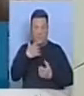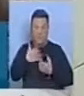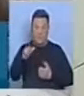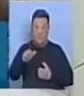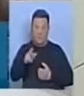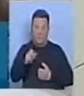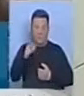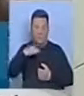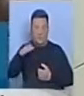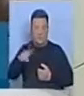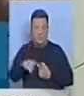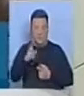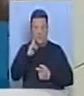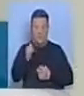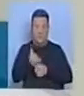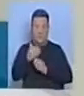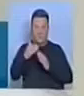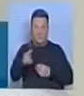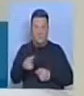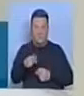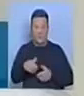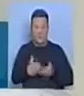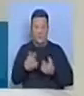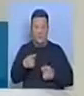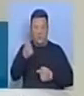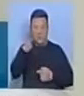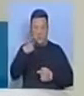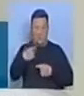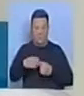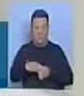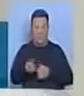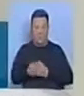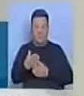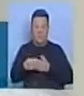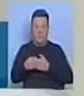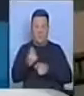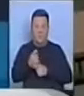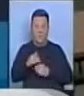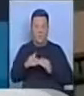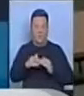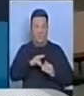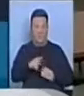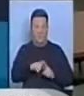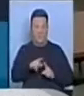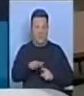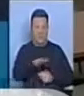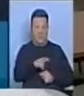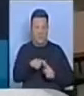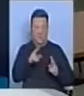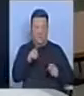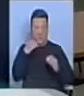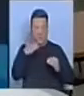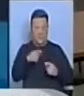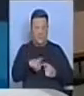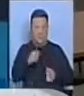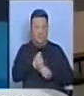qualidade científica da instituição. Esta escola tem um histórico na criação de lideranças, quer a nível nacional, em diversas áreas, em termos de ensino, em